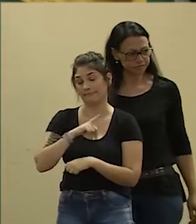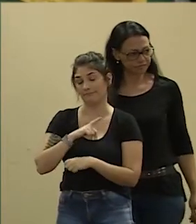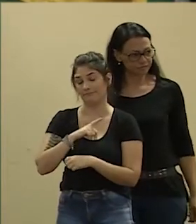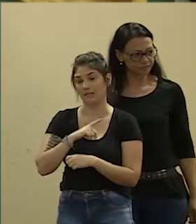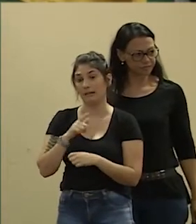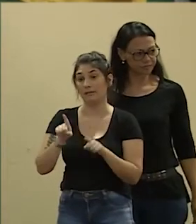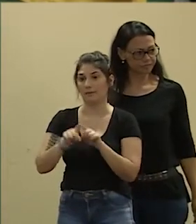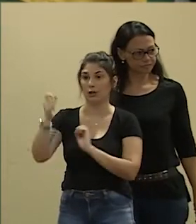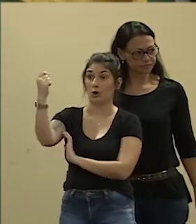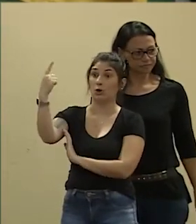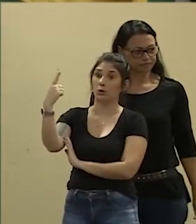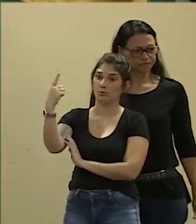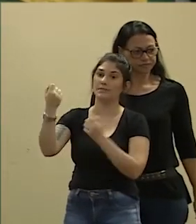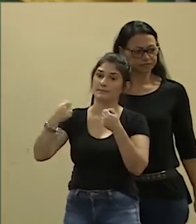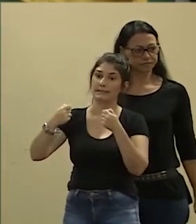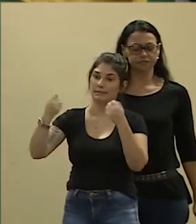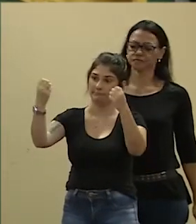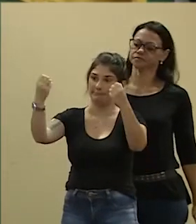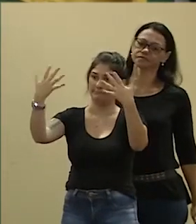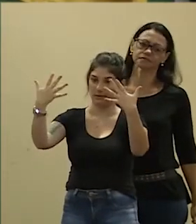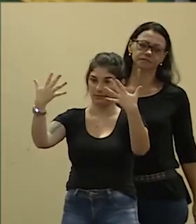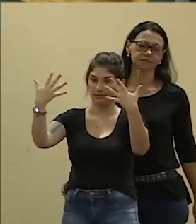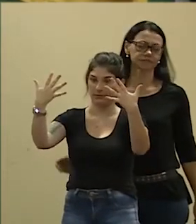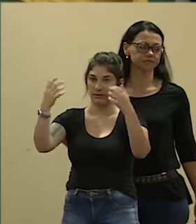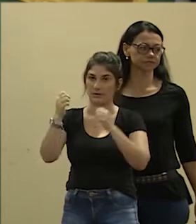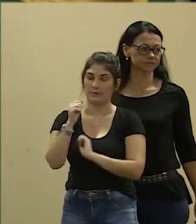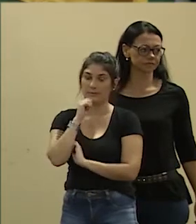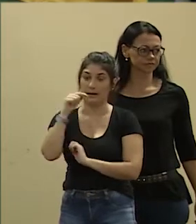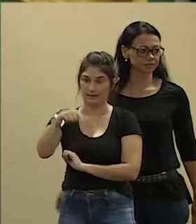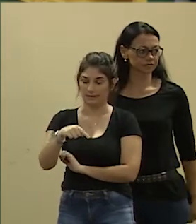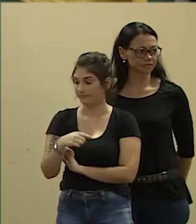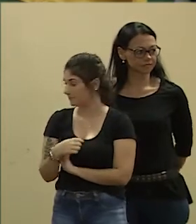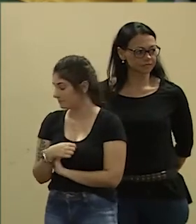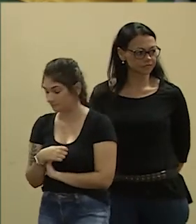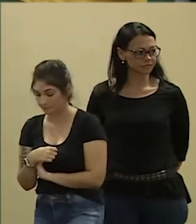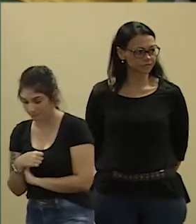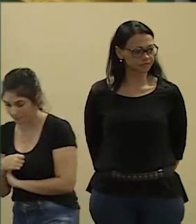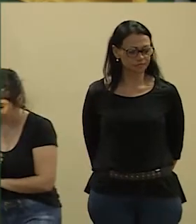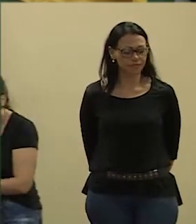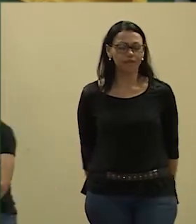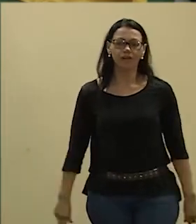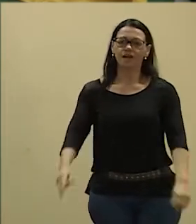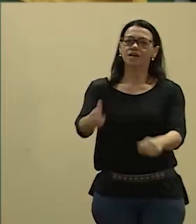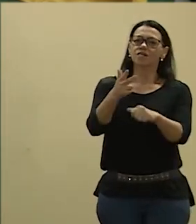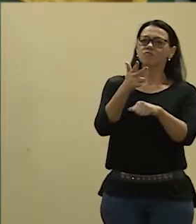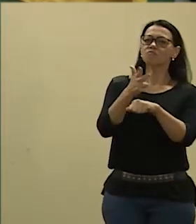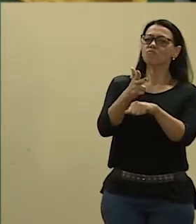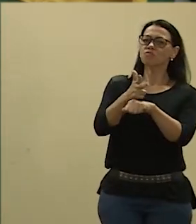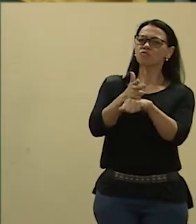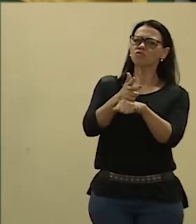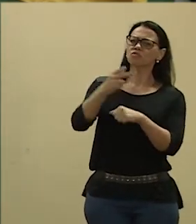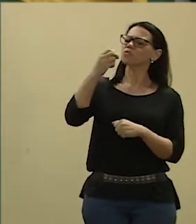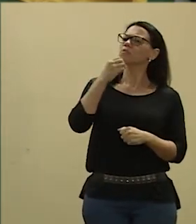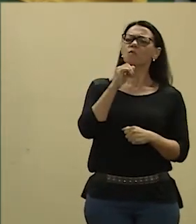fazer um vídeo aqui num anfiteatro em que a gente enxerga normalmente para o vídeo é essa luz não é muito boa é